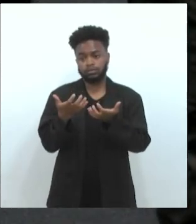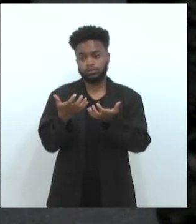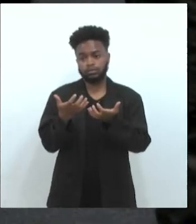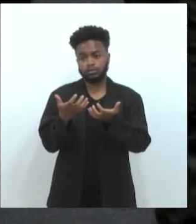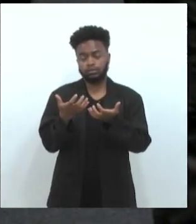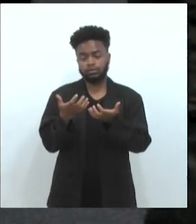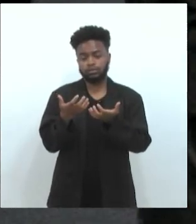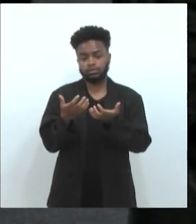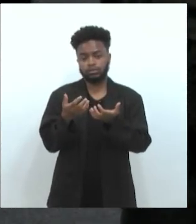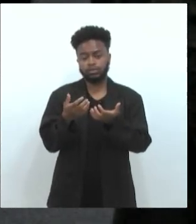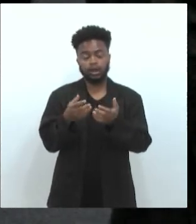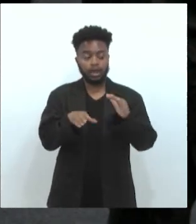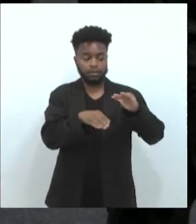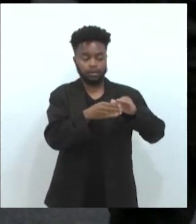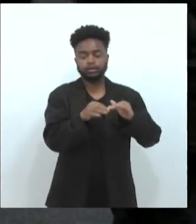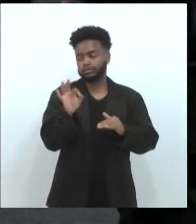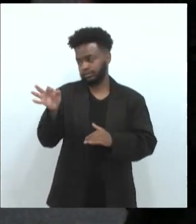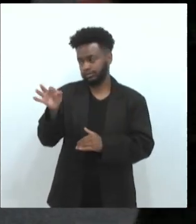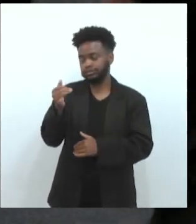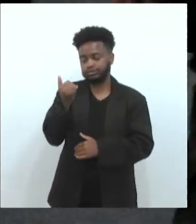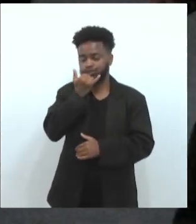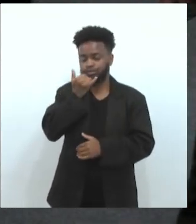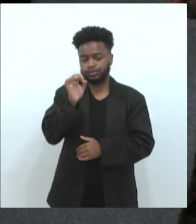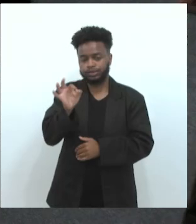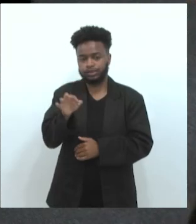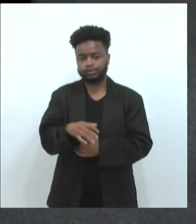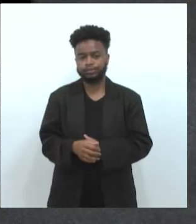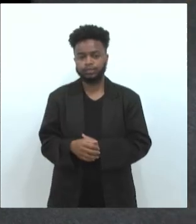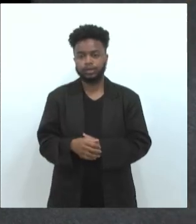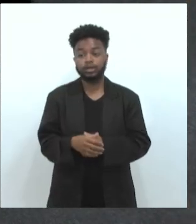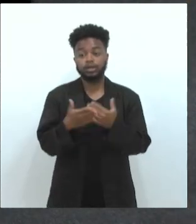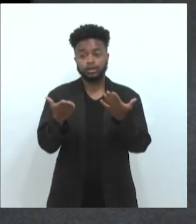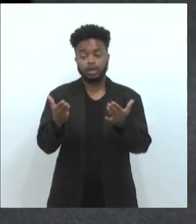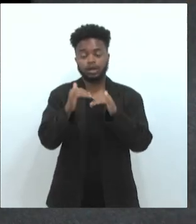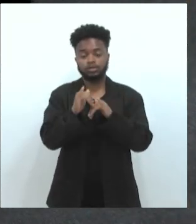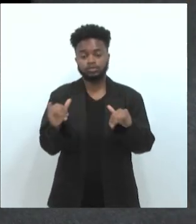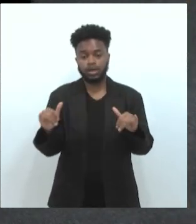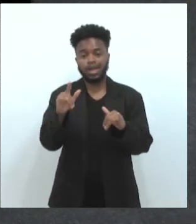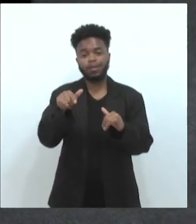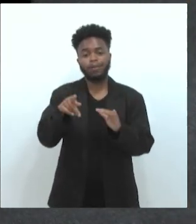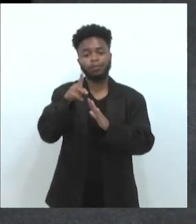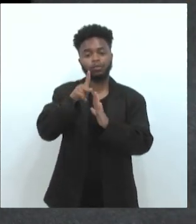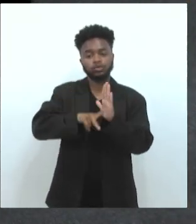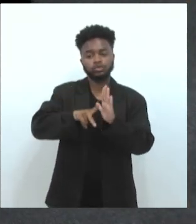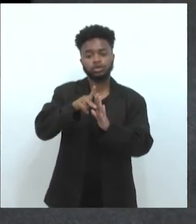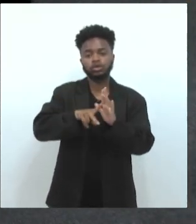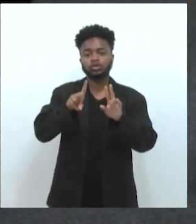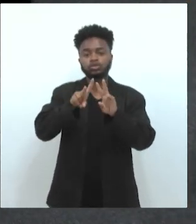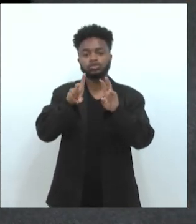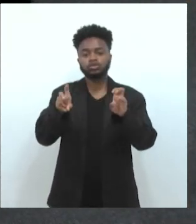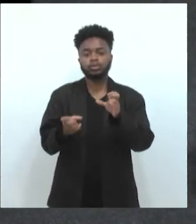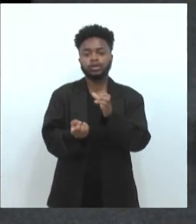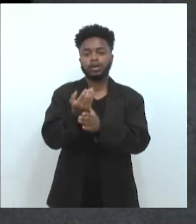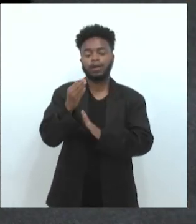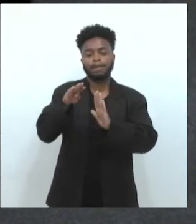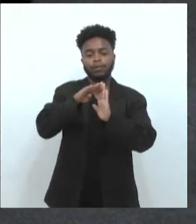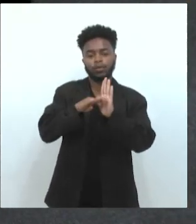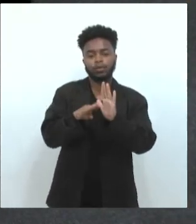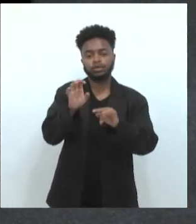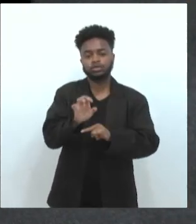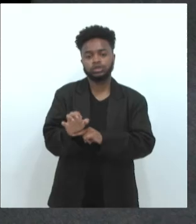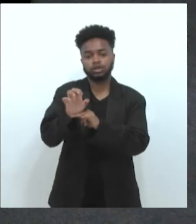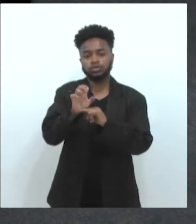As emendas. Rejeitadas. Exatamente. Dizer que se trata de um projeto sobre a implantação de um programa estadual de